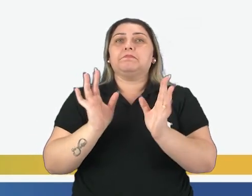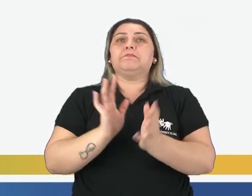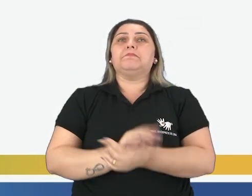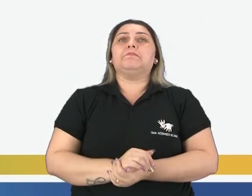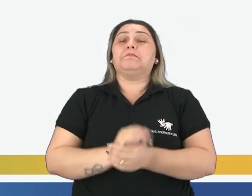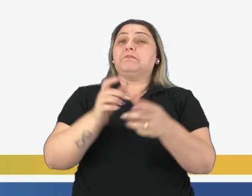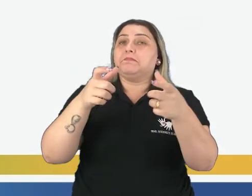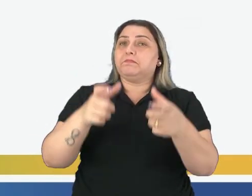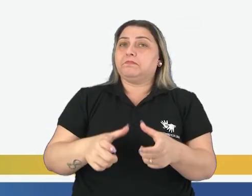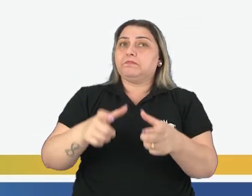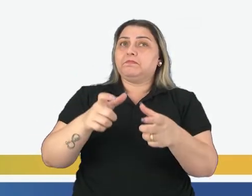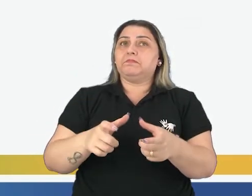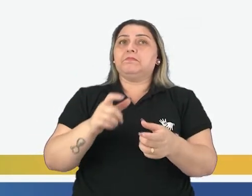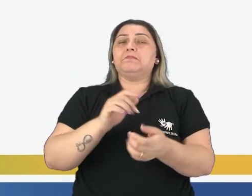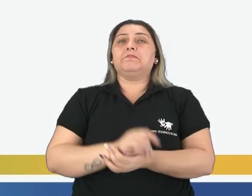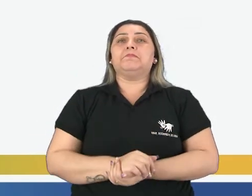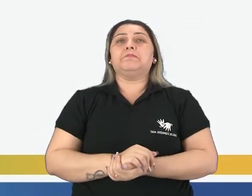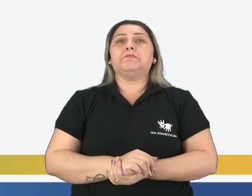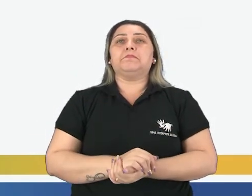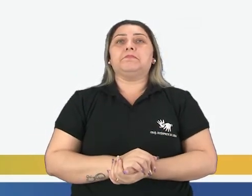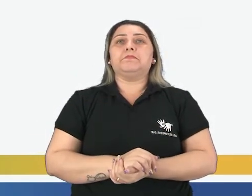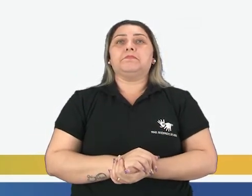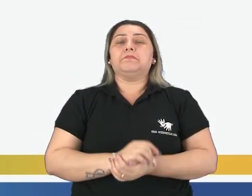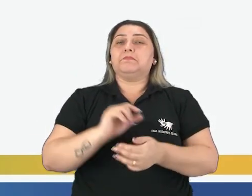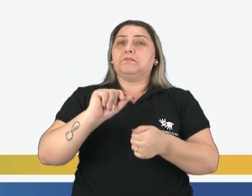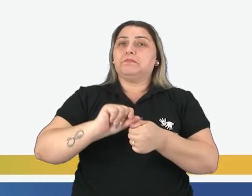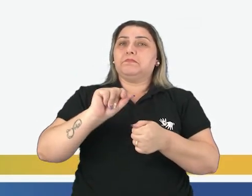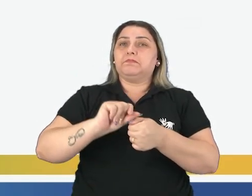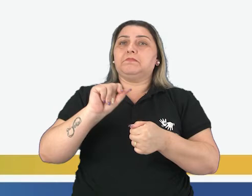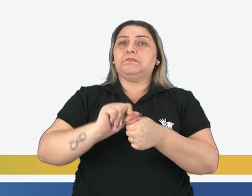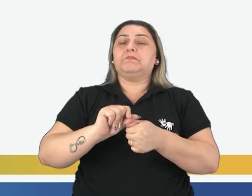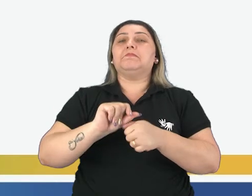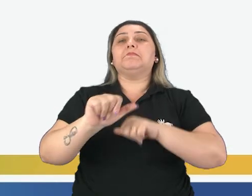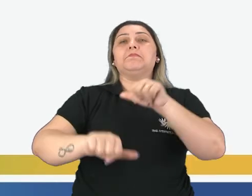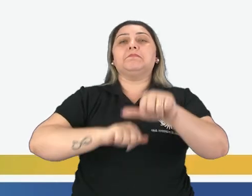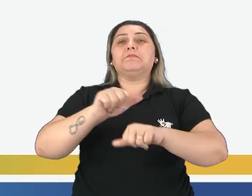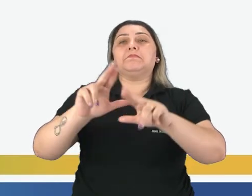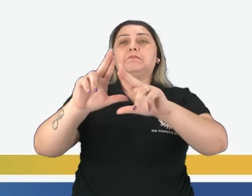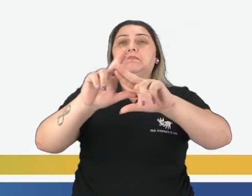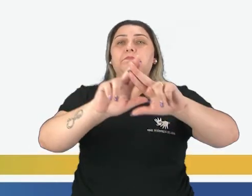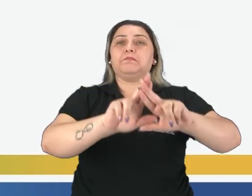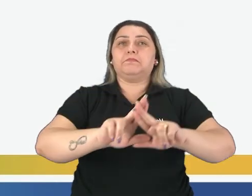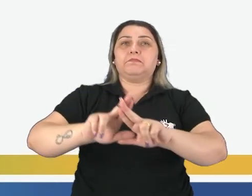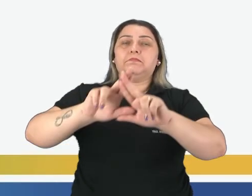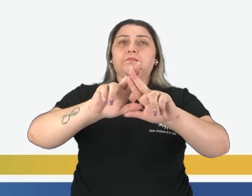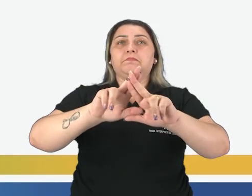para o local onde eles vão fazer esse processo da reciclagem.